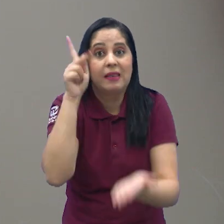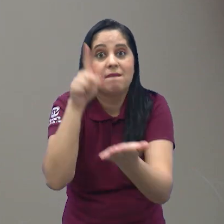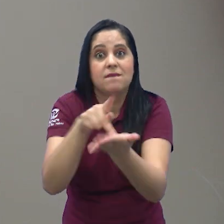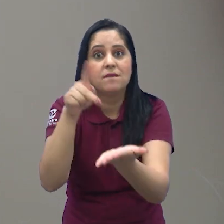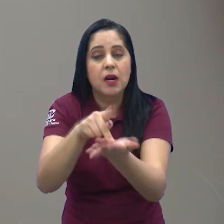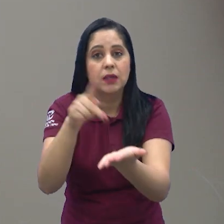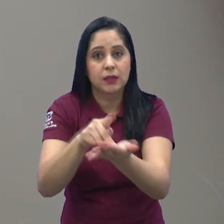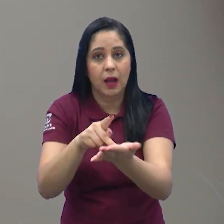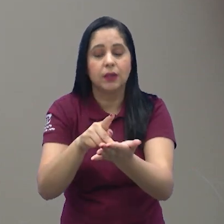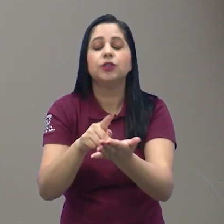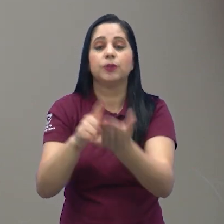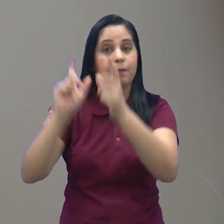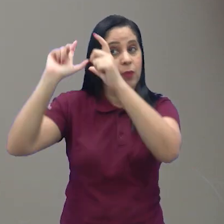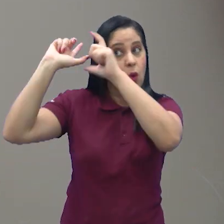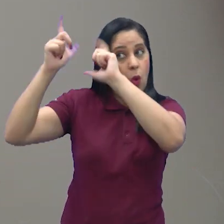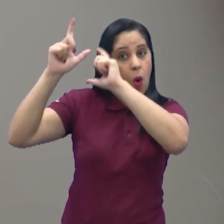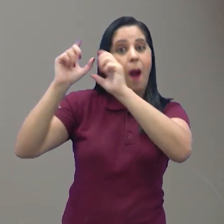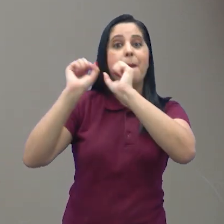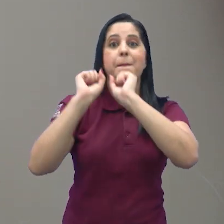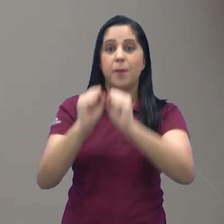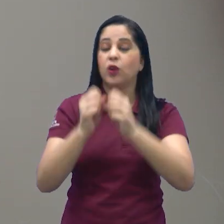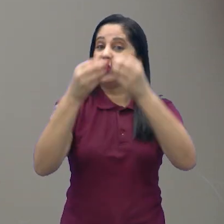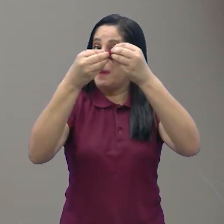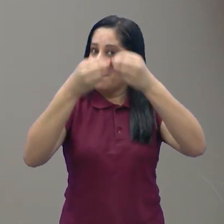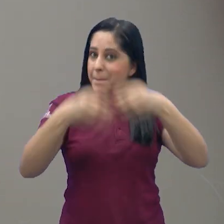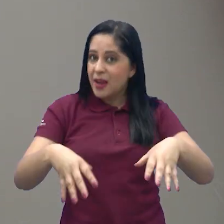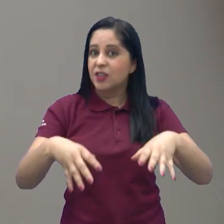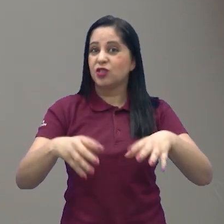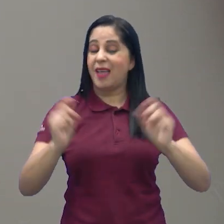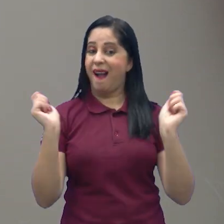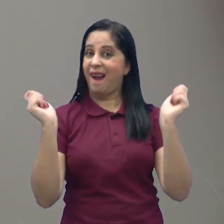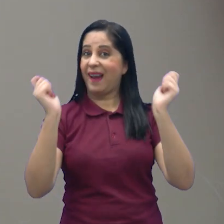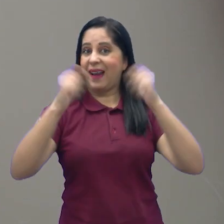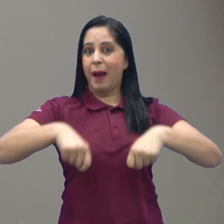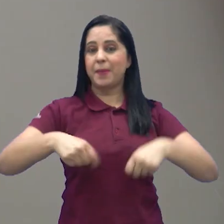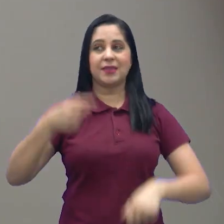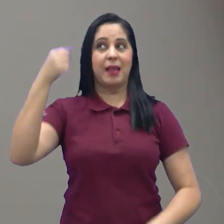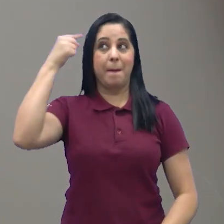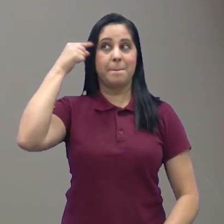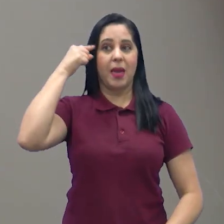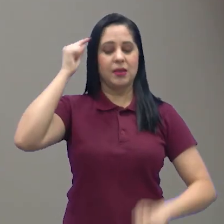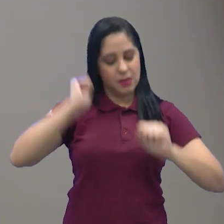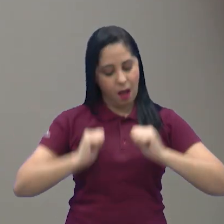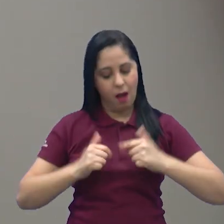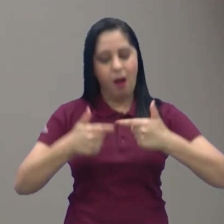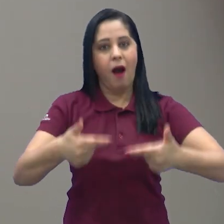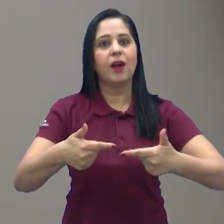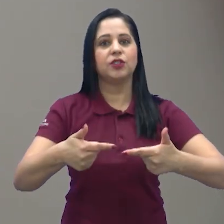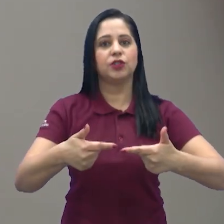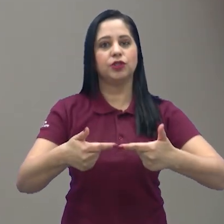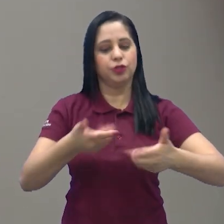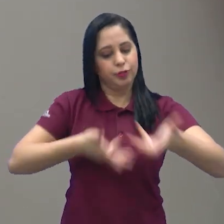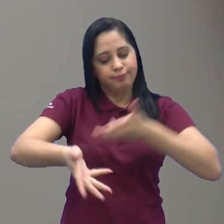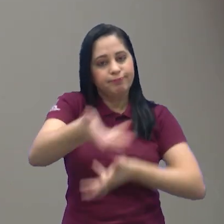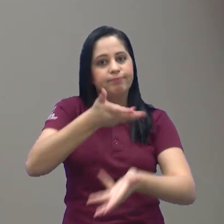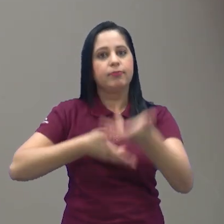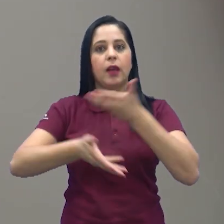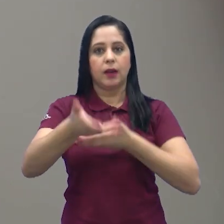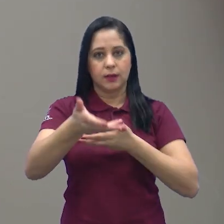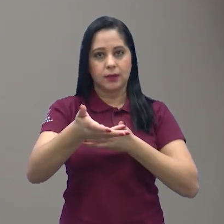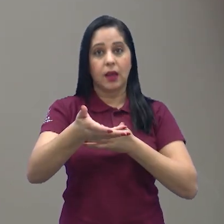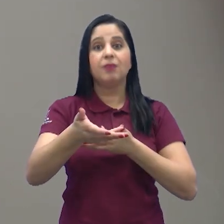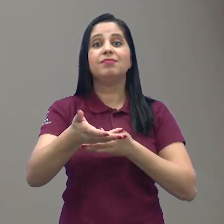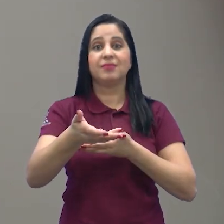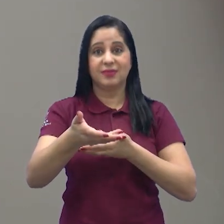distúrbio pode afetar profundamente a capacidade de pensar, agir e se relacionar, levando muitas vezes